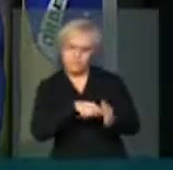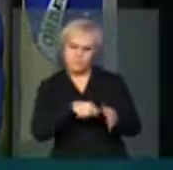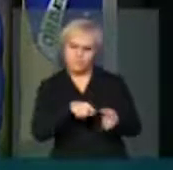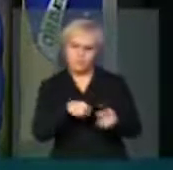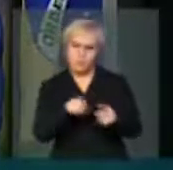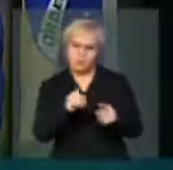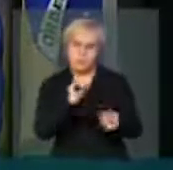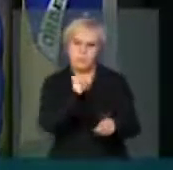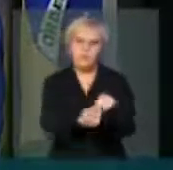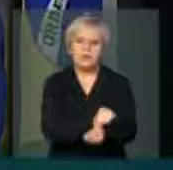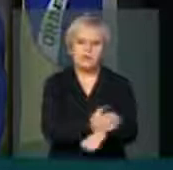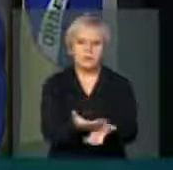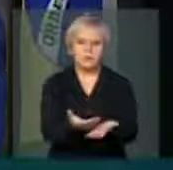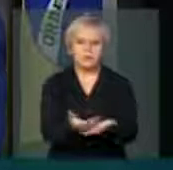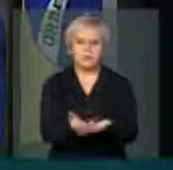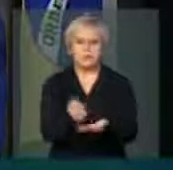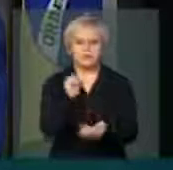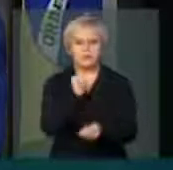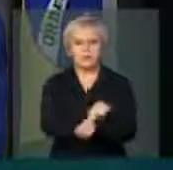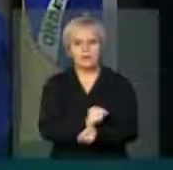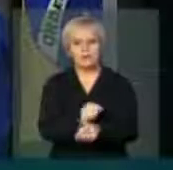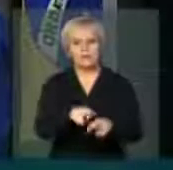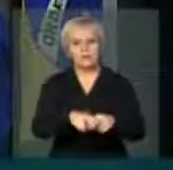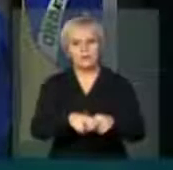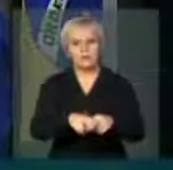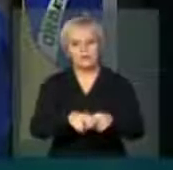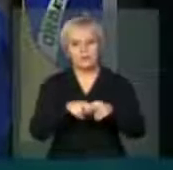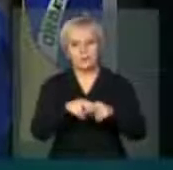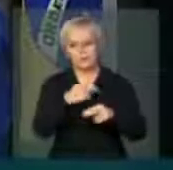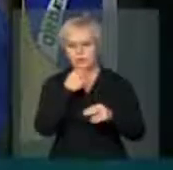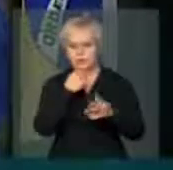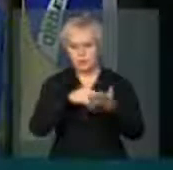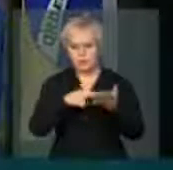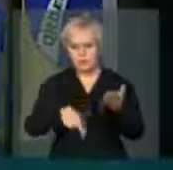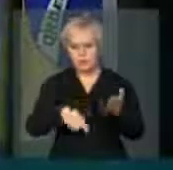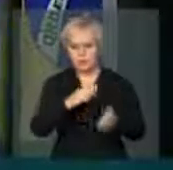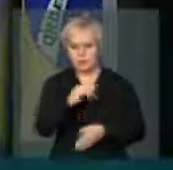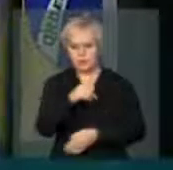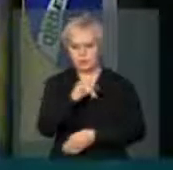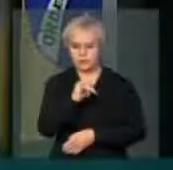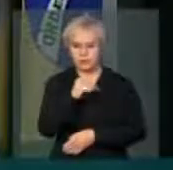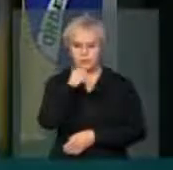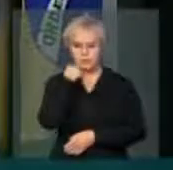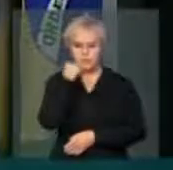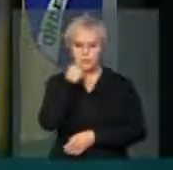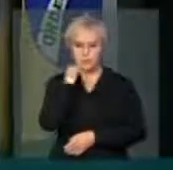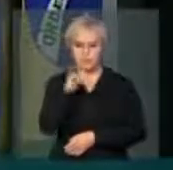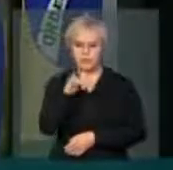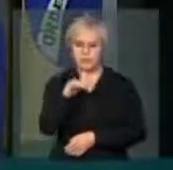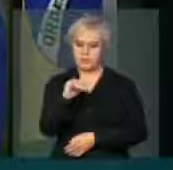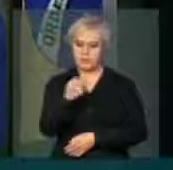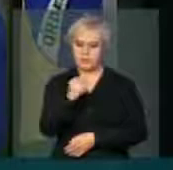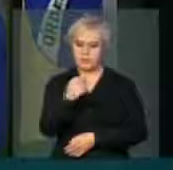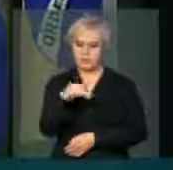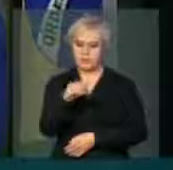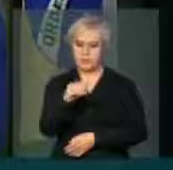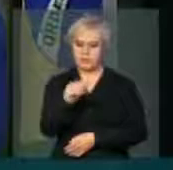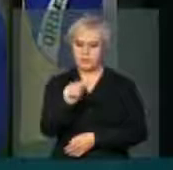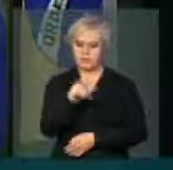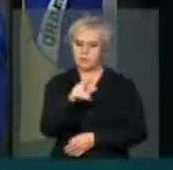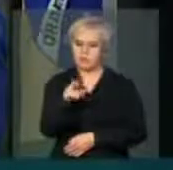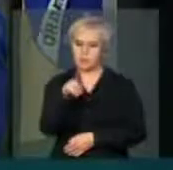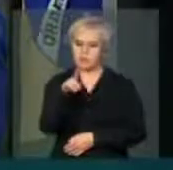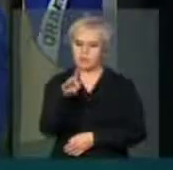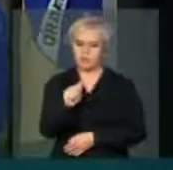foram adiante, barradas sobretudo pelo relator da CPI, o senador Inácio Arruda, do PCdoB do